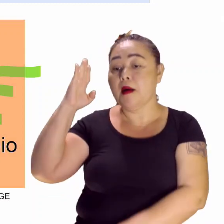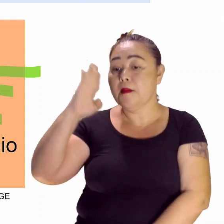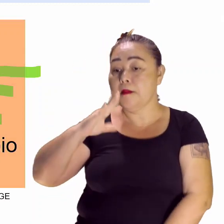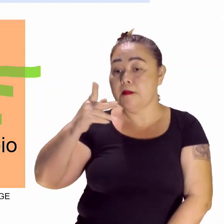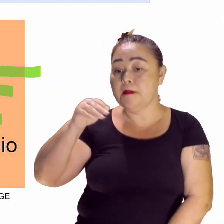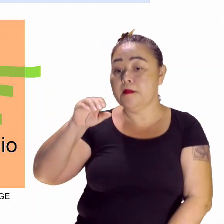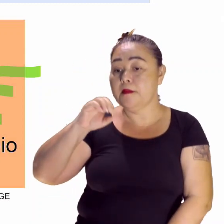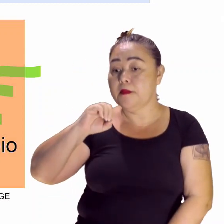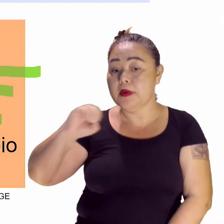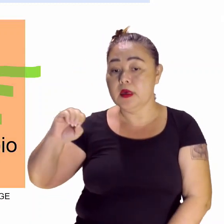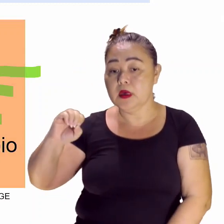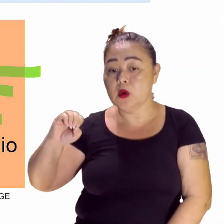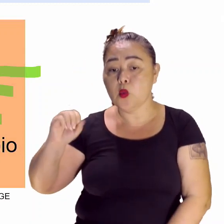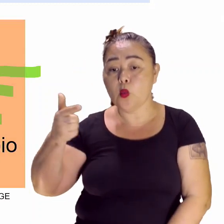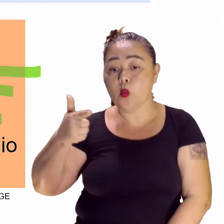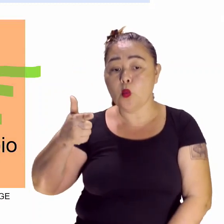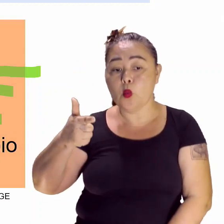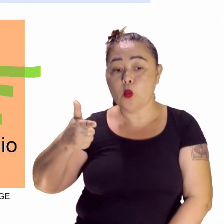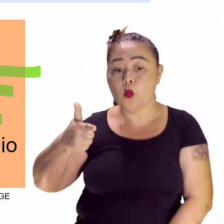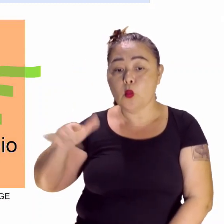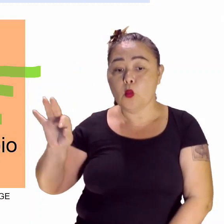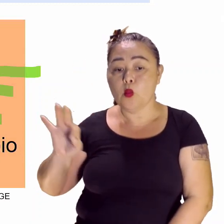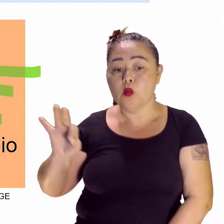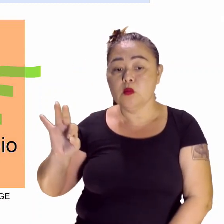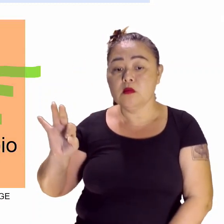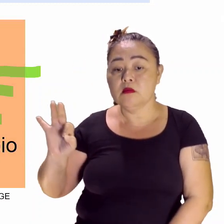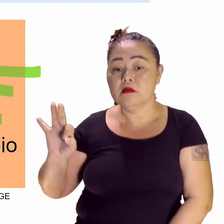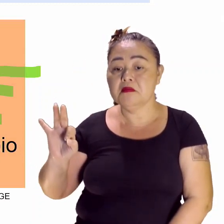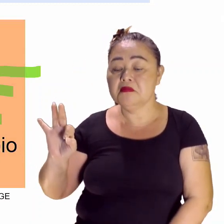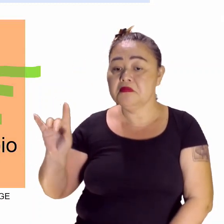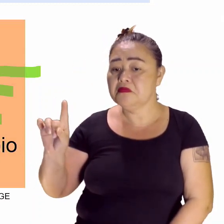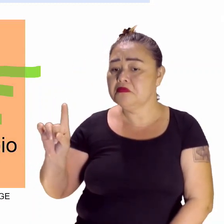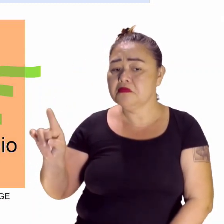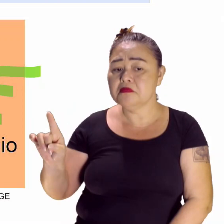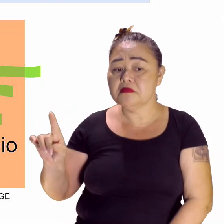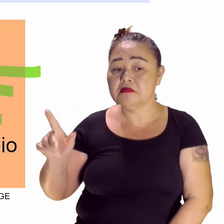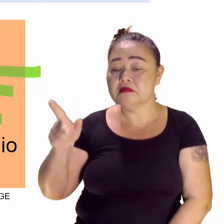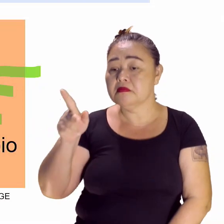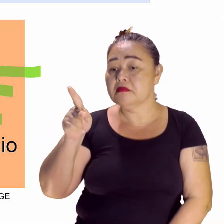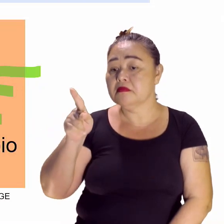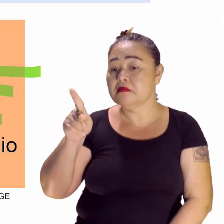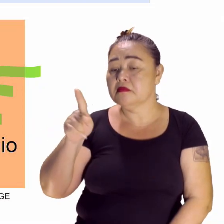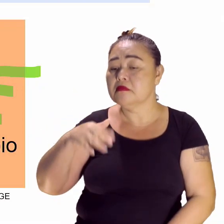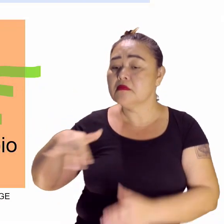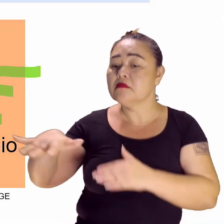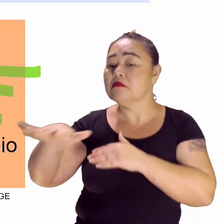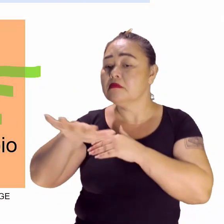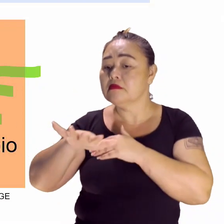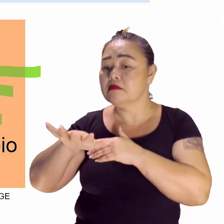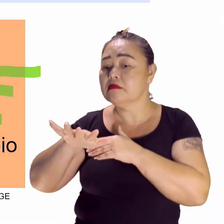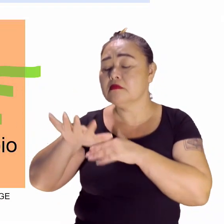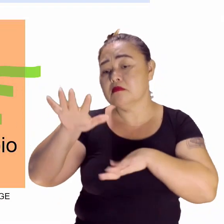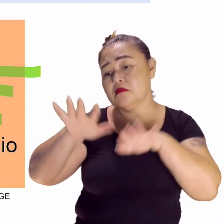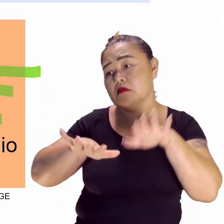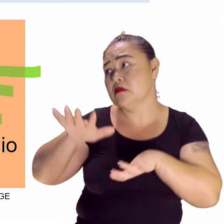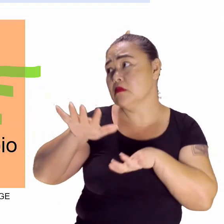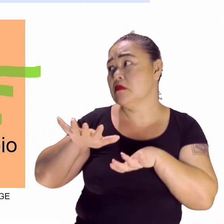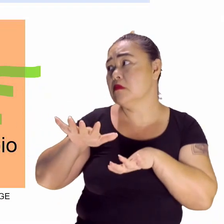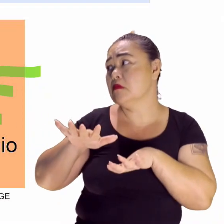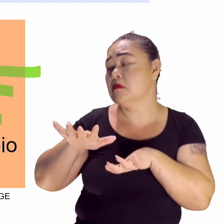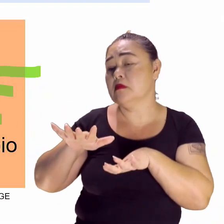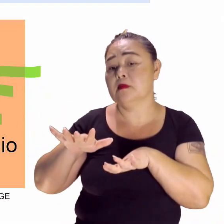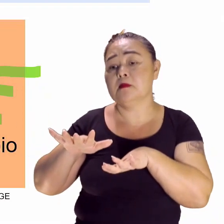o único município sem este tipo de produção Olha só também a região ali né Depende muito da